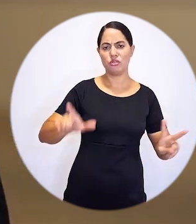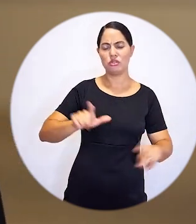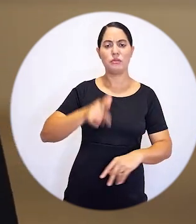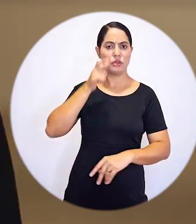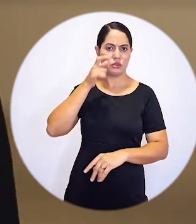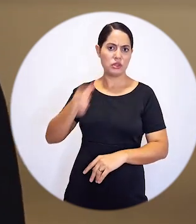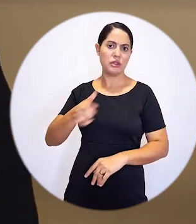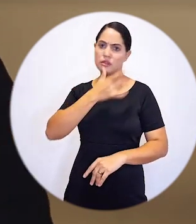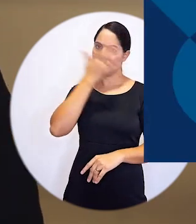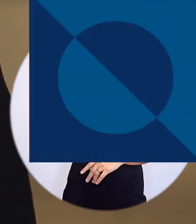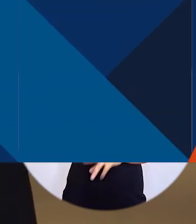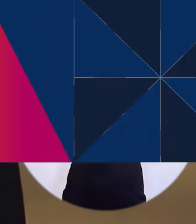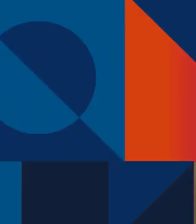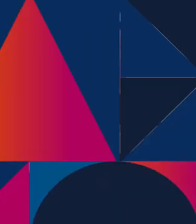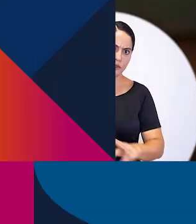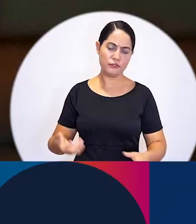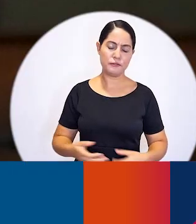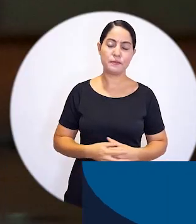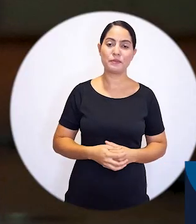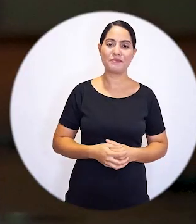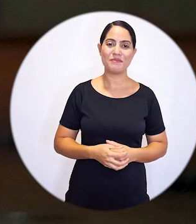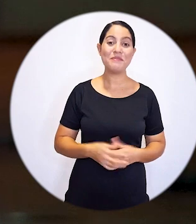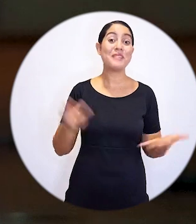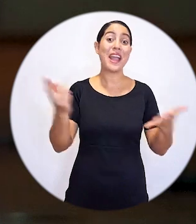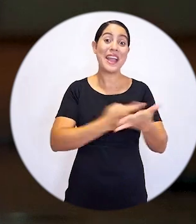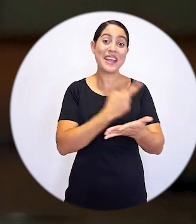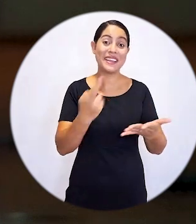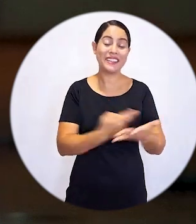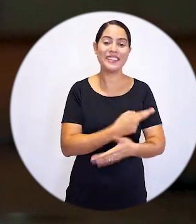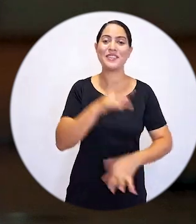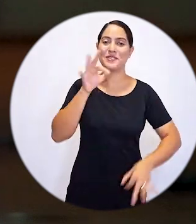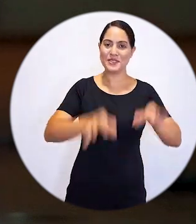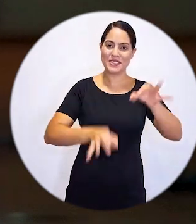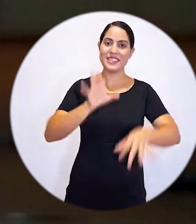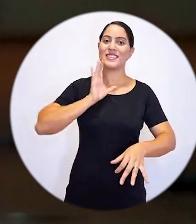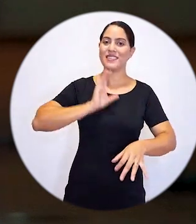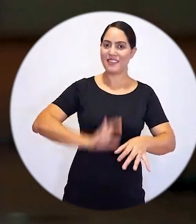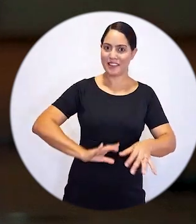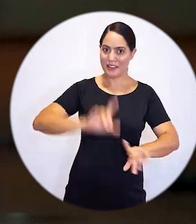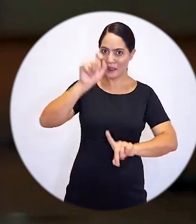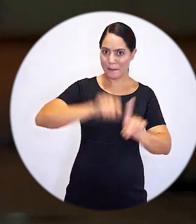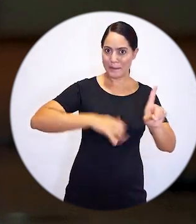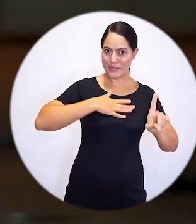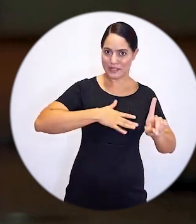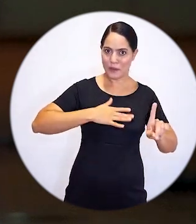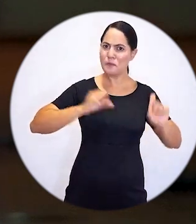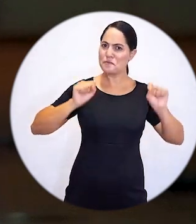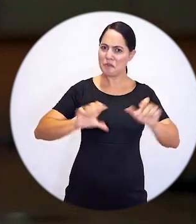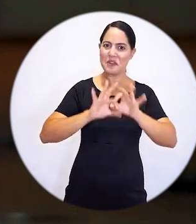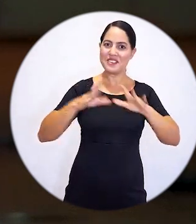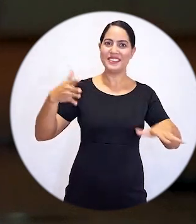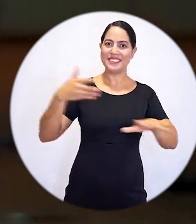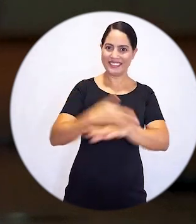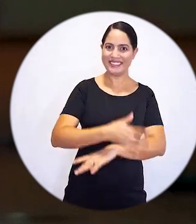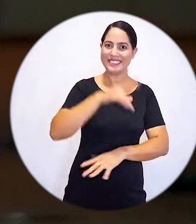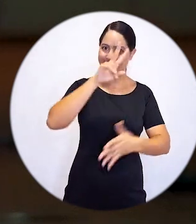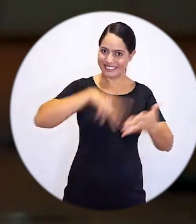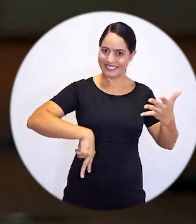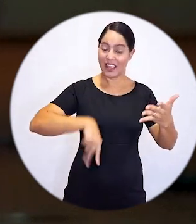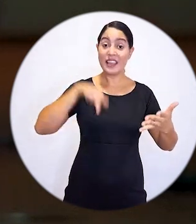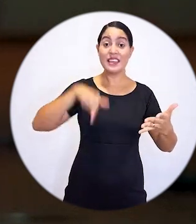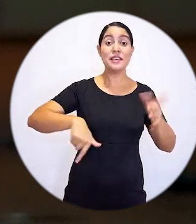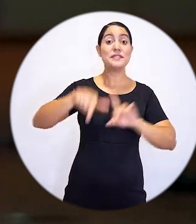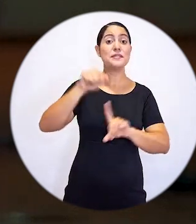e, obviamente, os interesses daqueles não índios. A revista Justiça e Cidadania, edição de agosto, está disponível para leitura. E